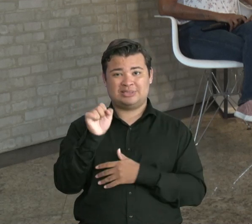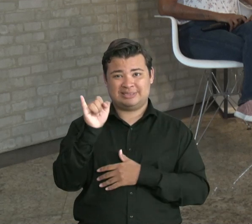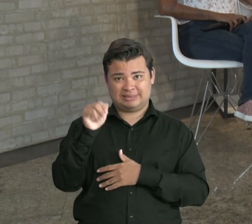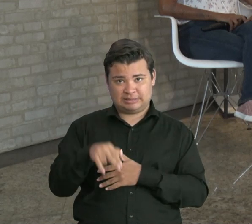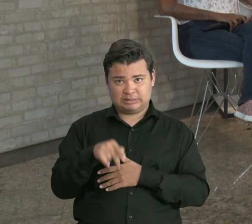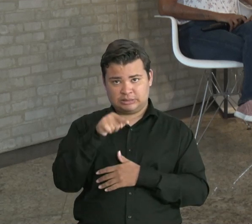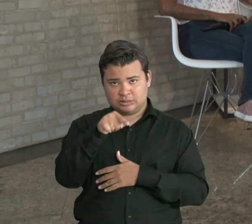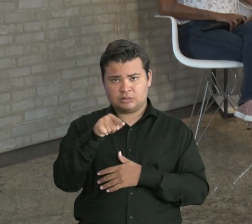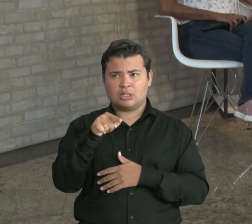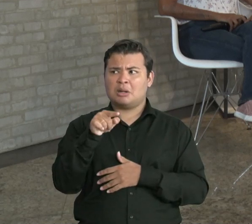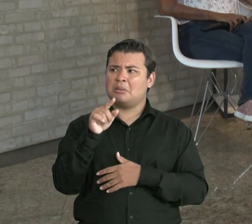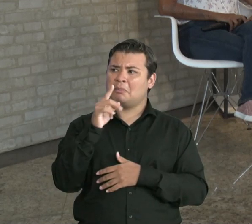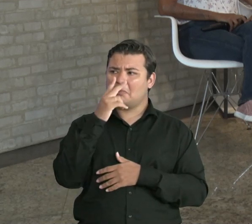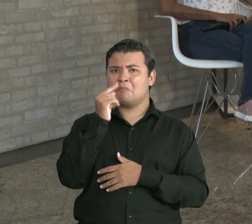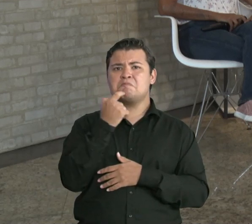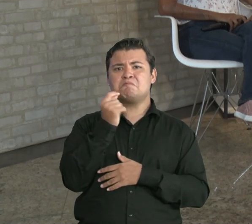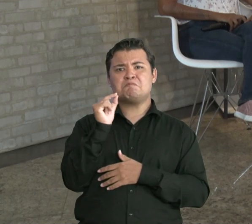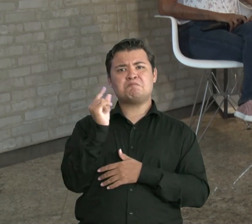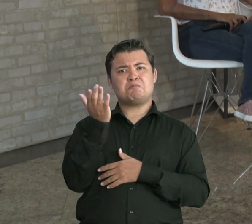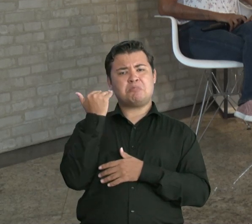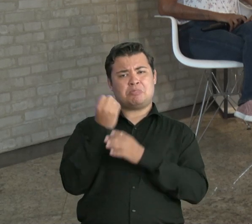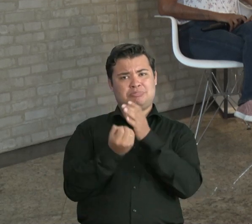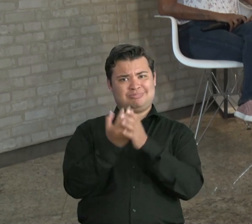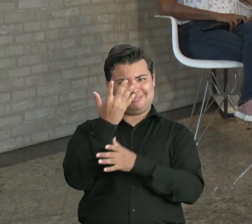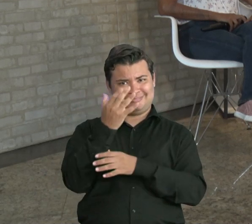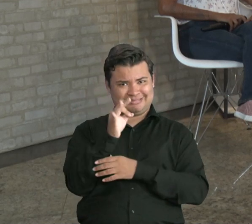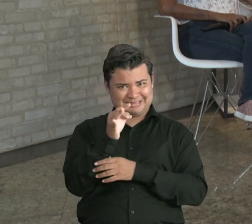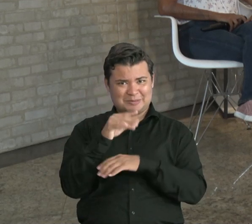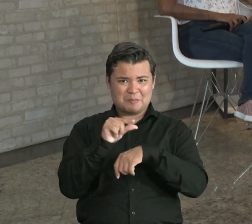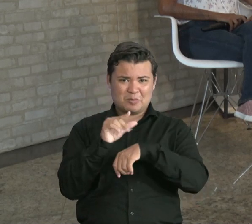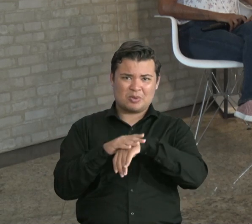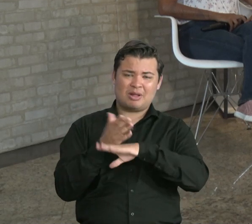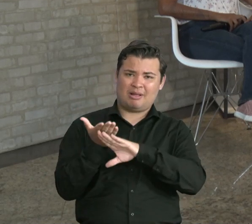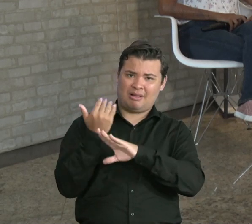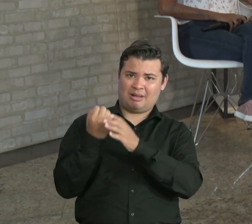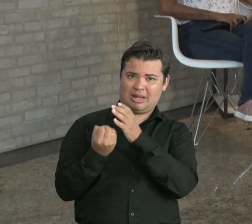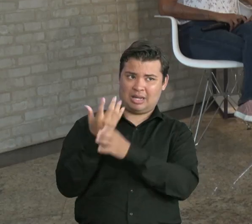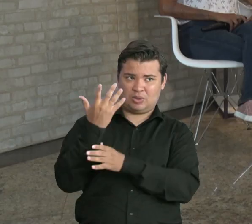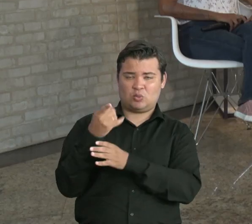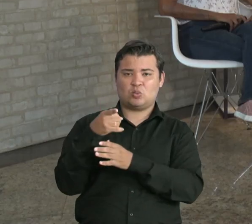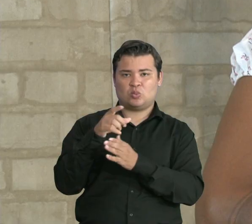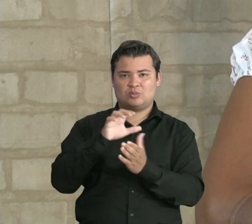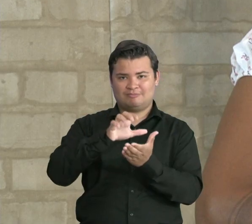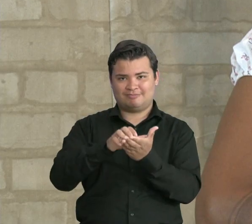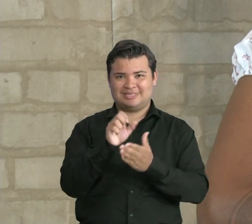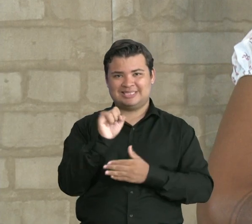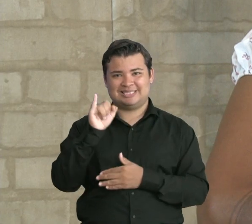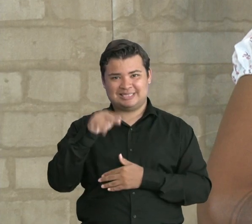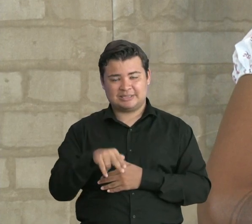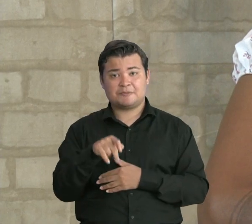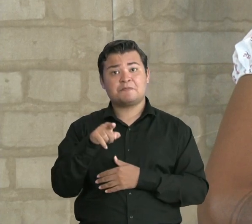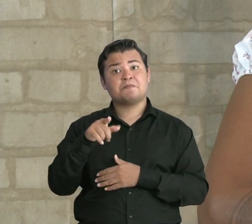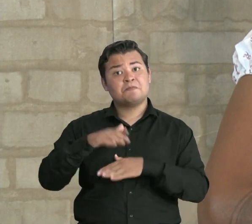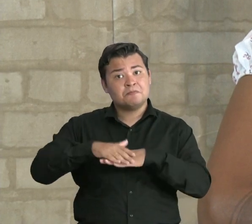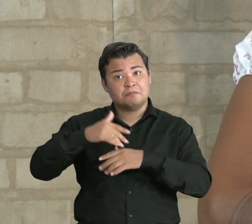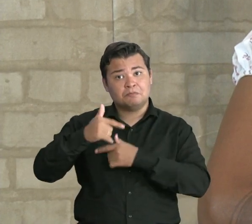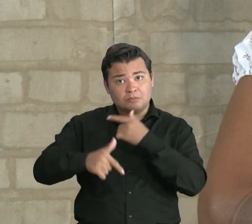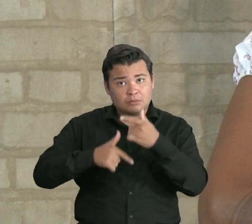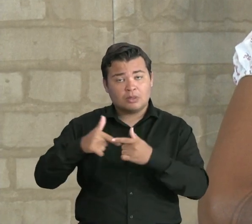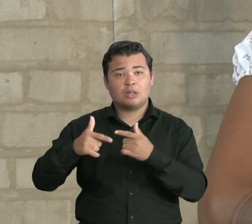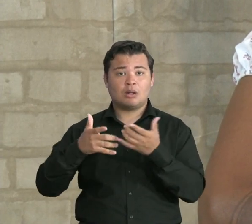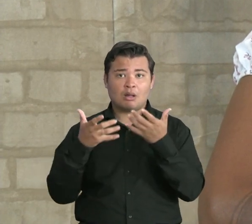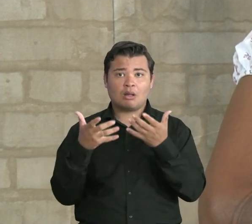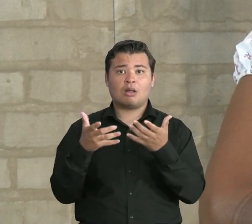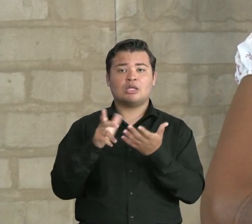secretaria razoavelmente jovem, né, nova, foi criada há pouco tempo, para buscar a inclusão dessa diversidade, né, e